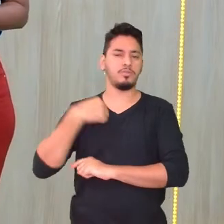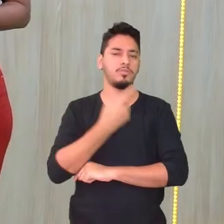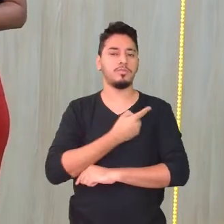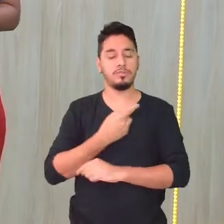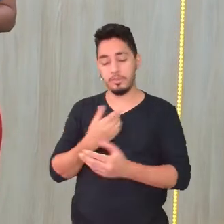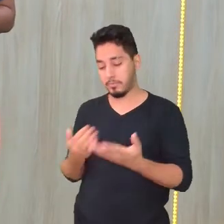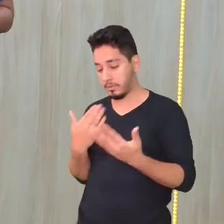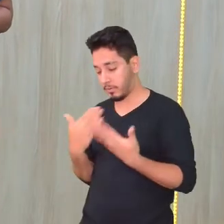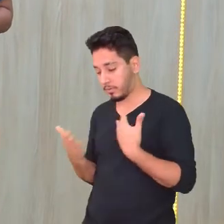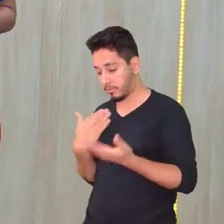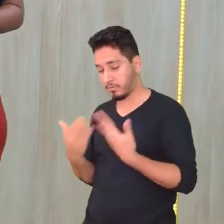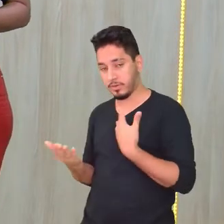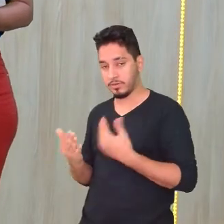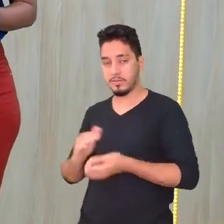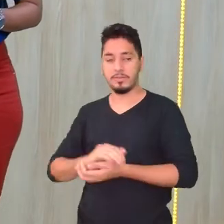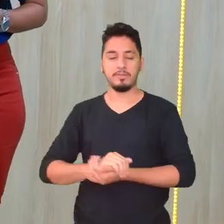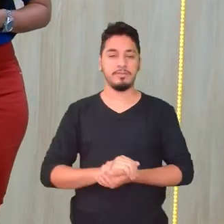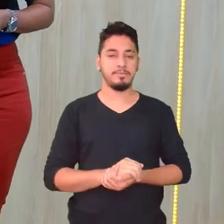está interagindo com eles.